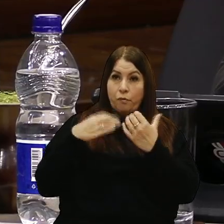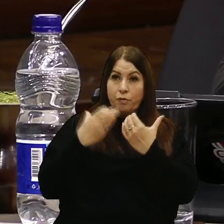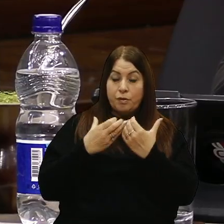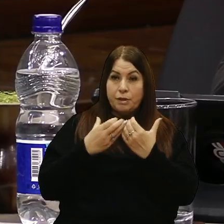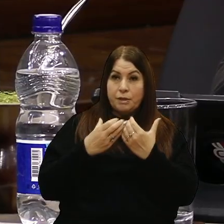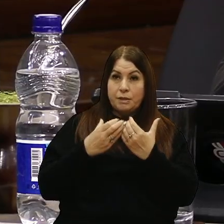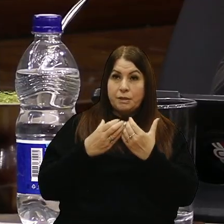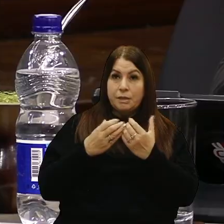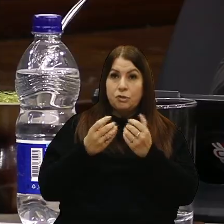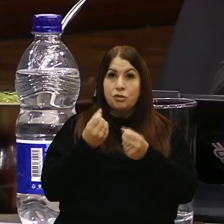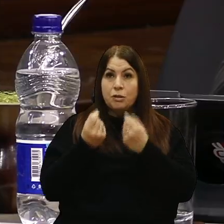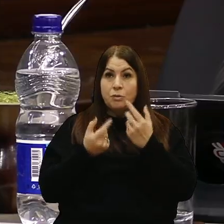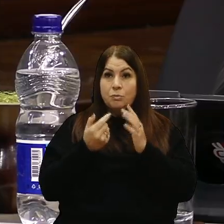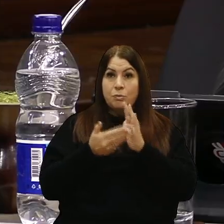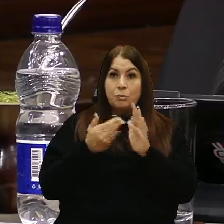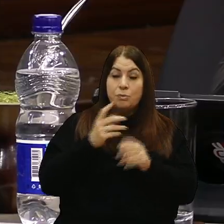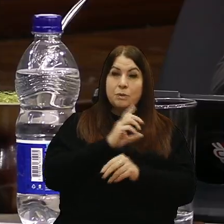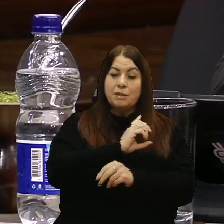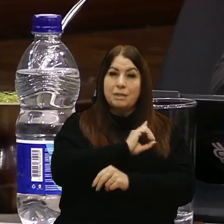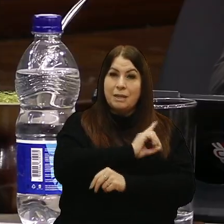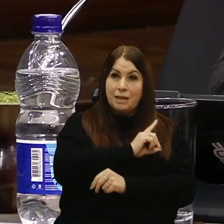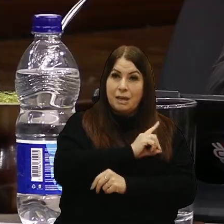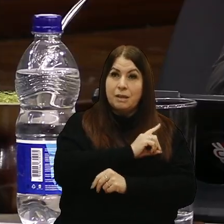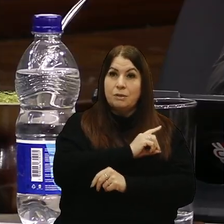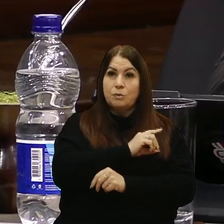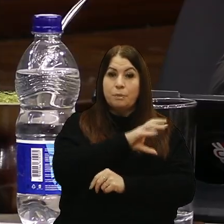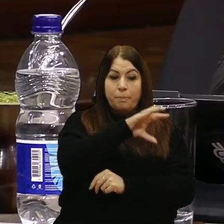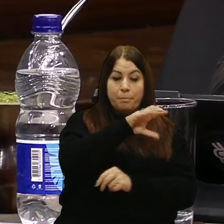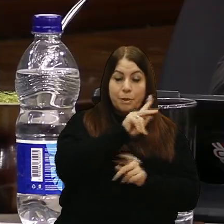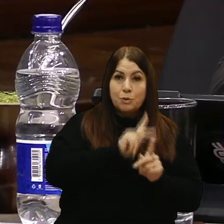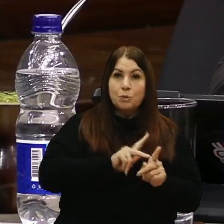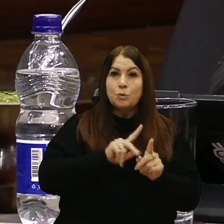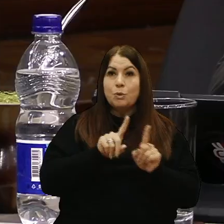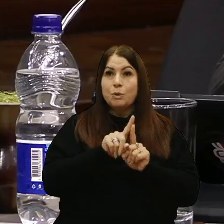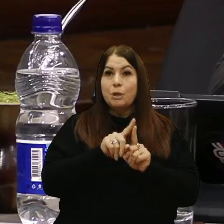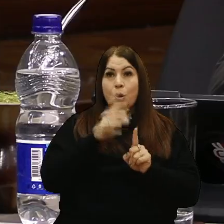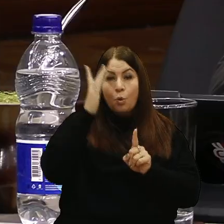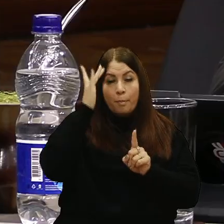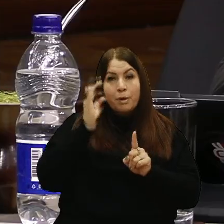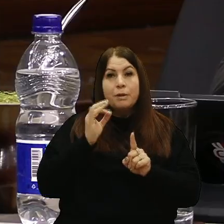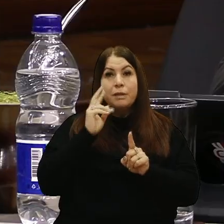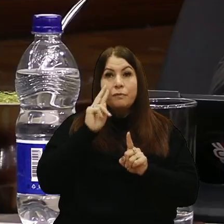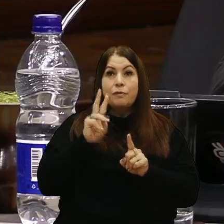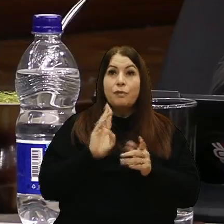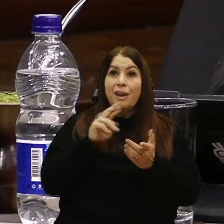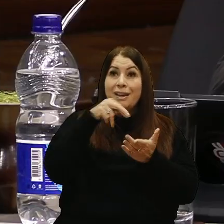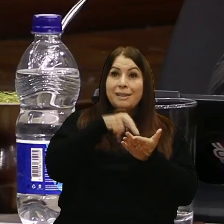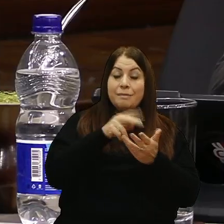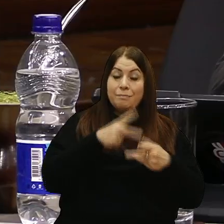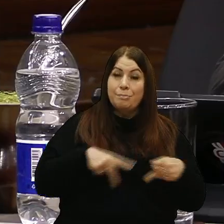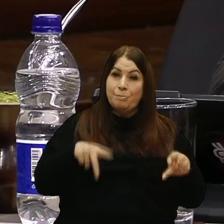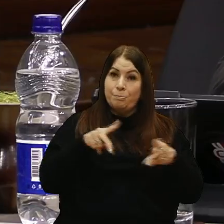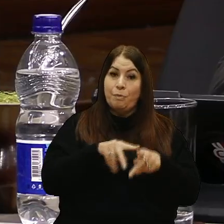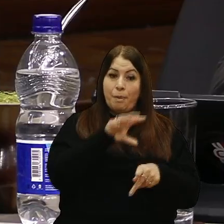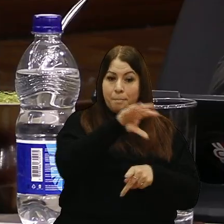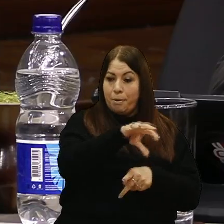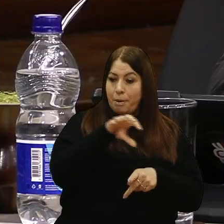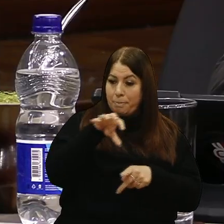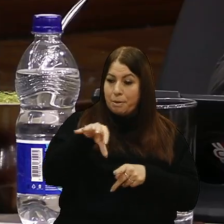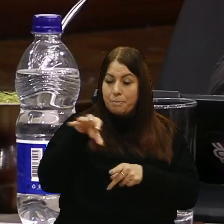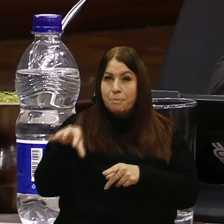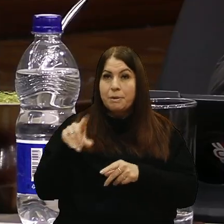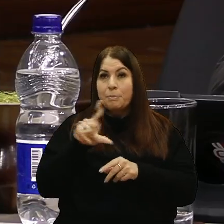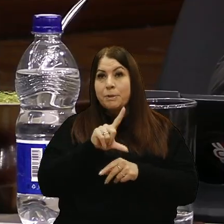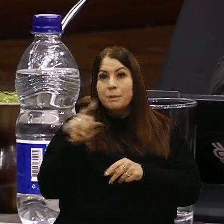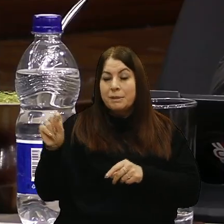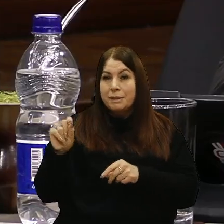habitação onde tiramos alguns delegados, vários delegados, pessoas que realmente compreendem e vivem a realidade do povo. E depois que a gente saiu de